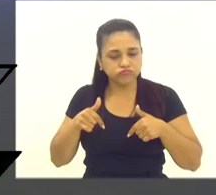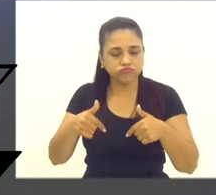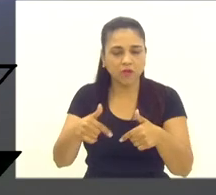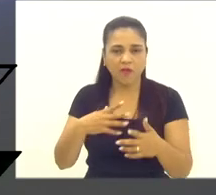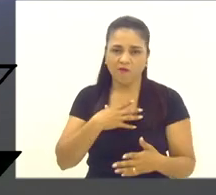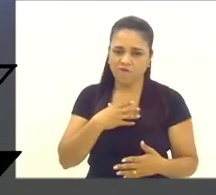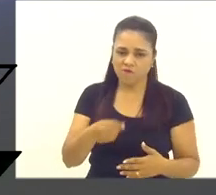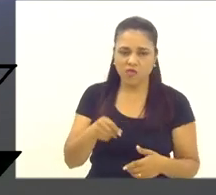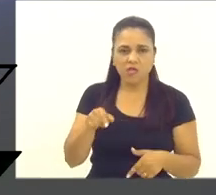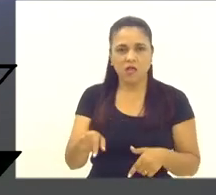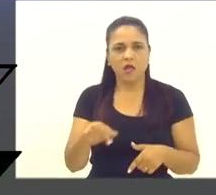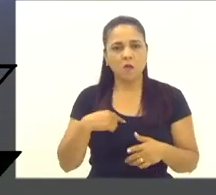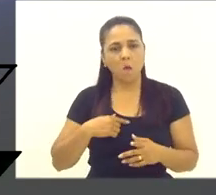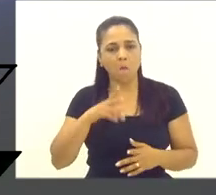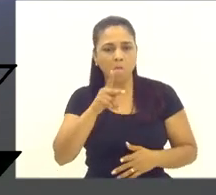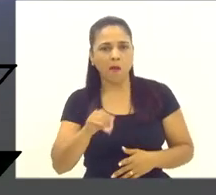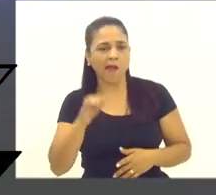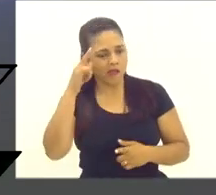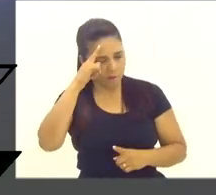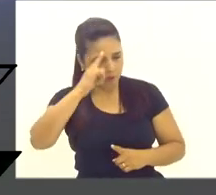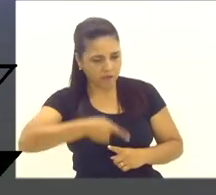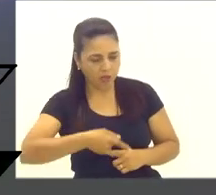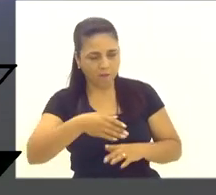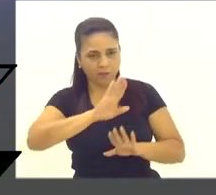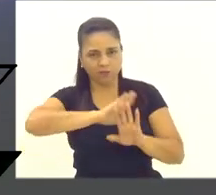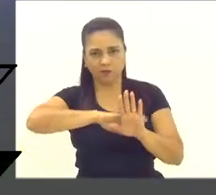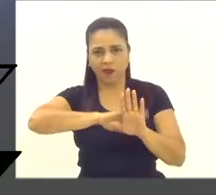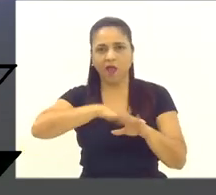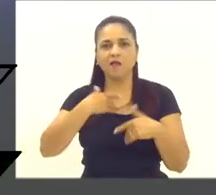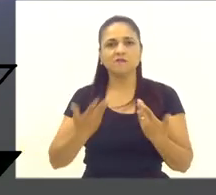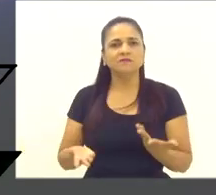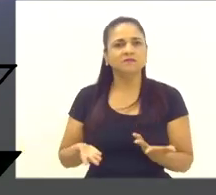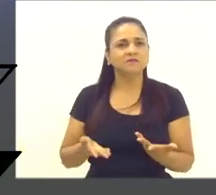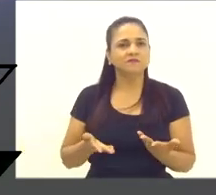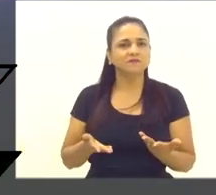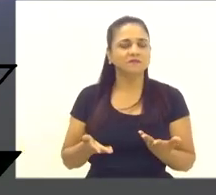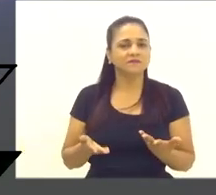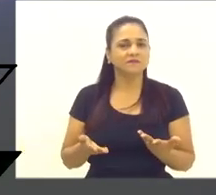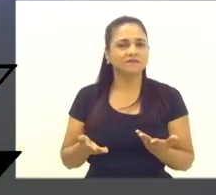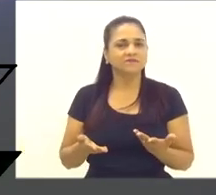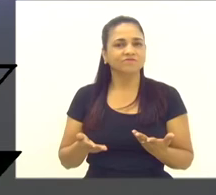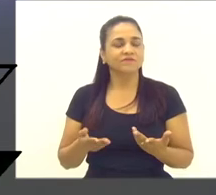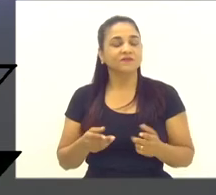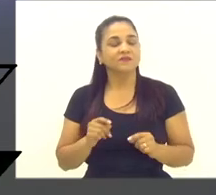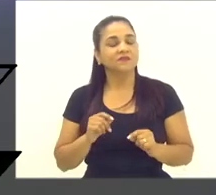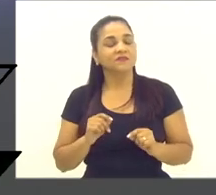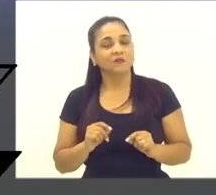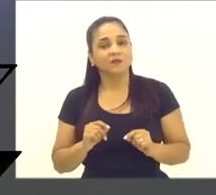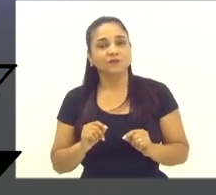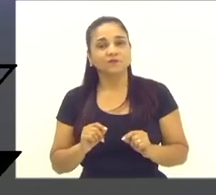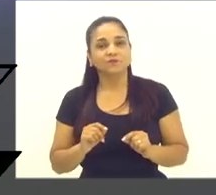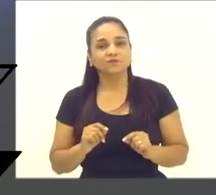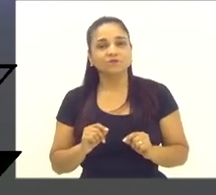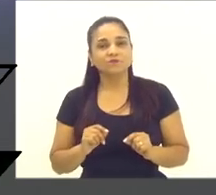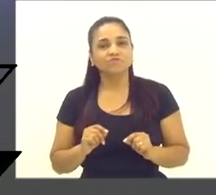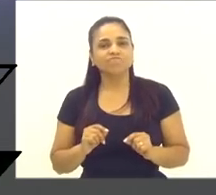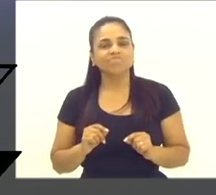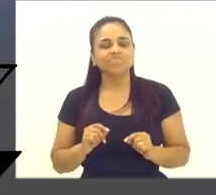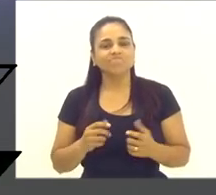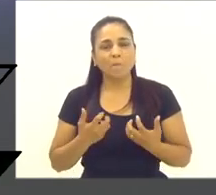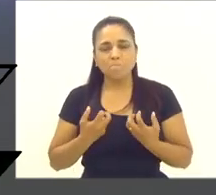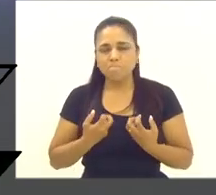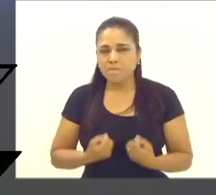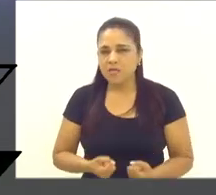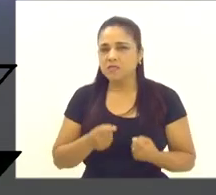era a filha porque quem é Amanda era o pai porque e acho que o mais mais pesado foi